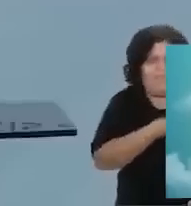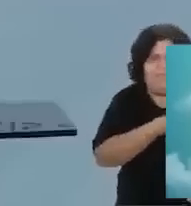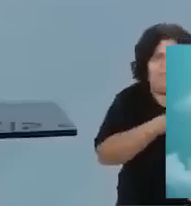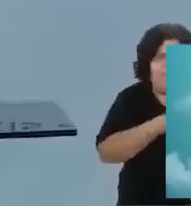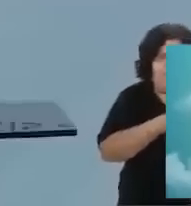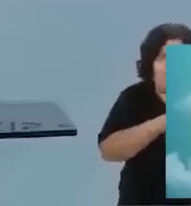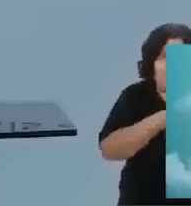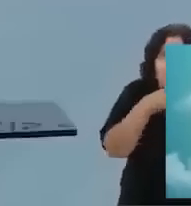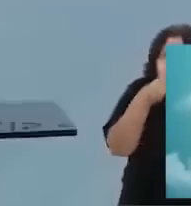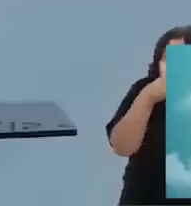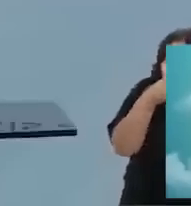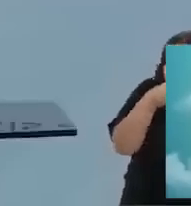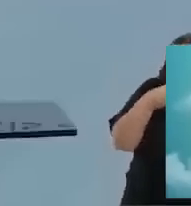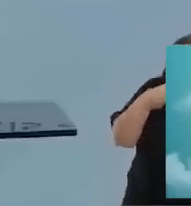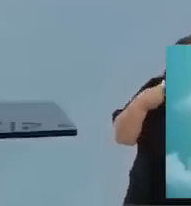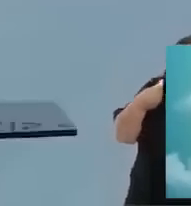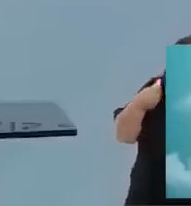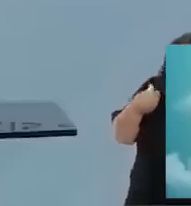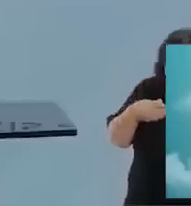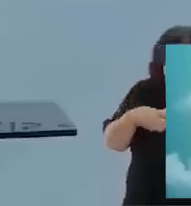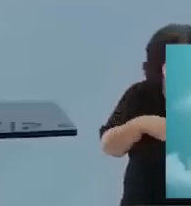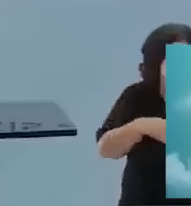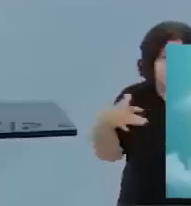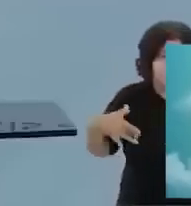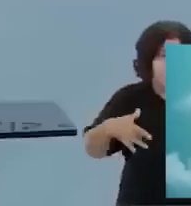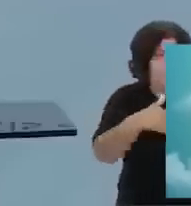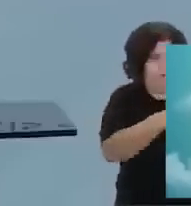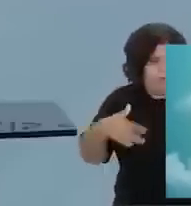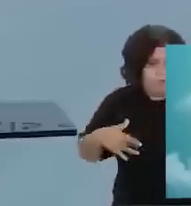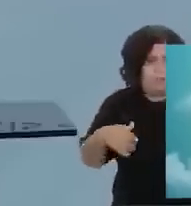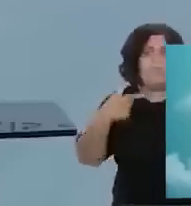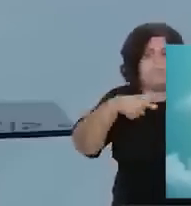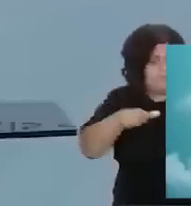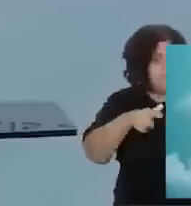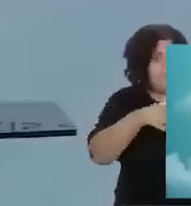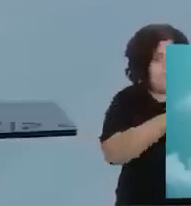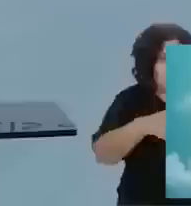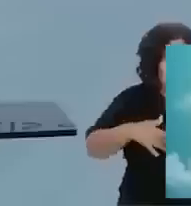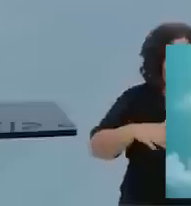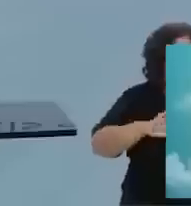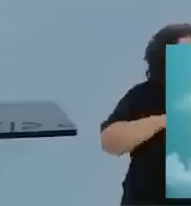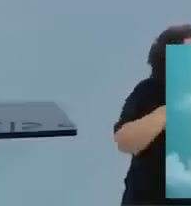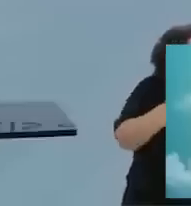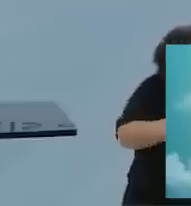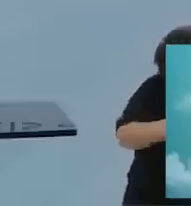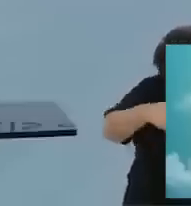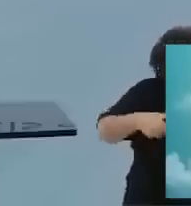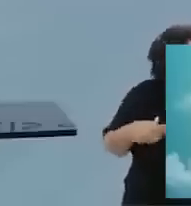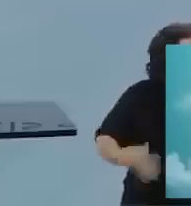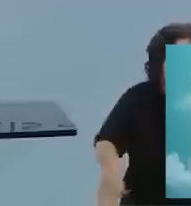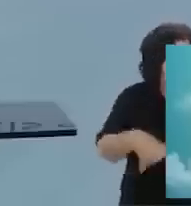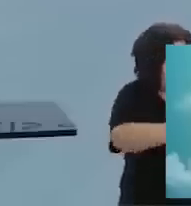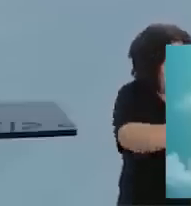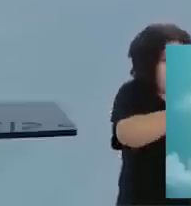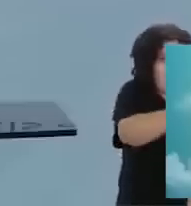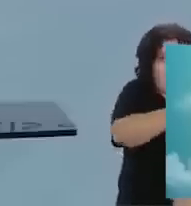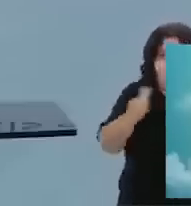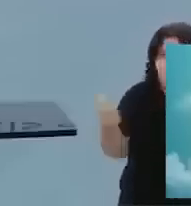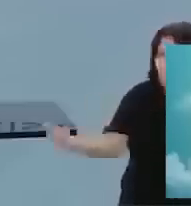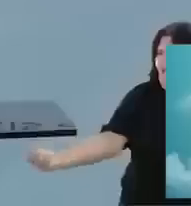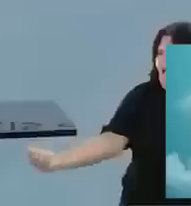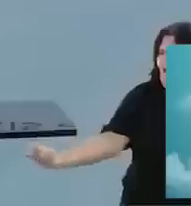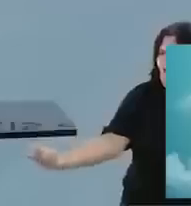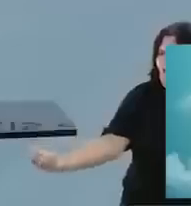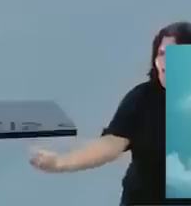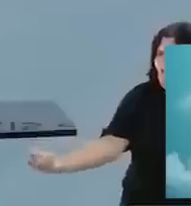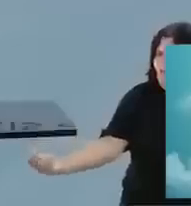paladar, mas vida para você. Assim somos nós, somos membros do mesmo corpo, estamos ligados ao